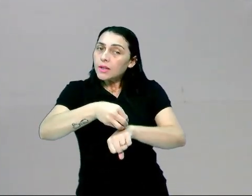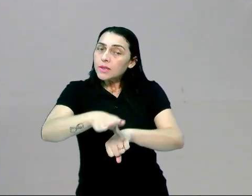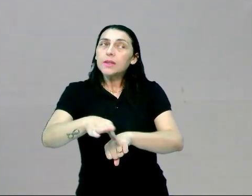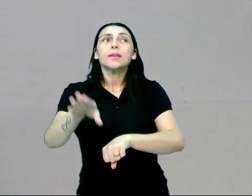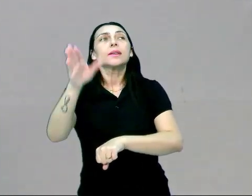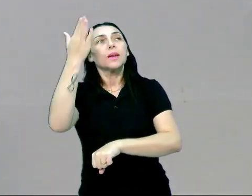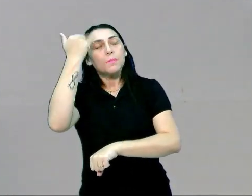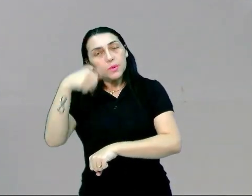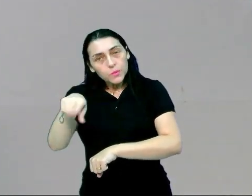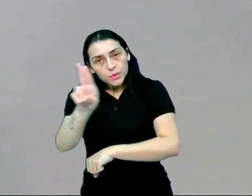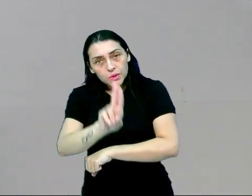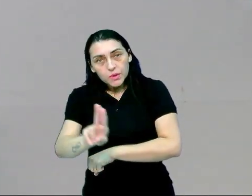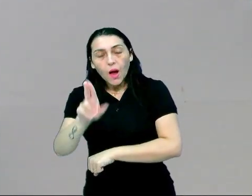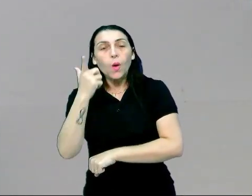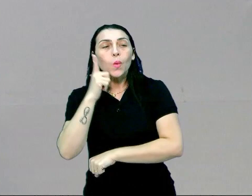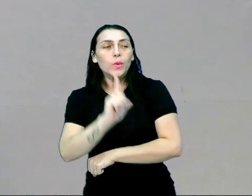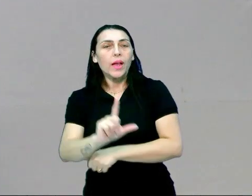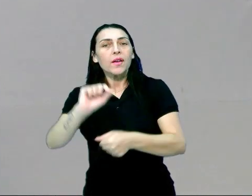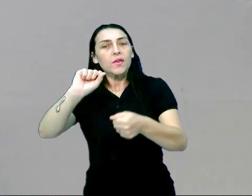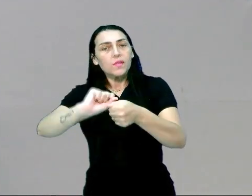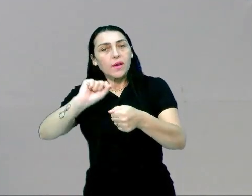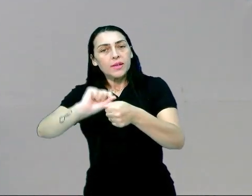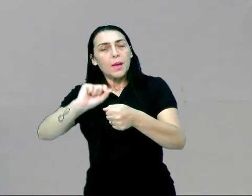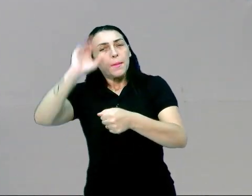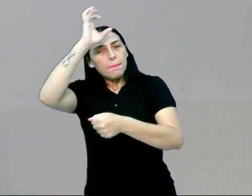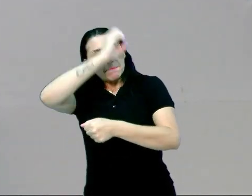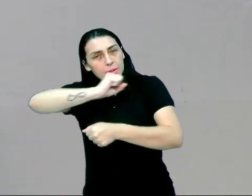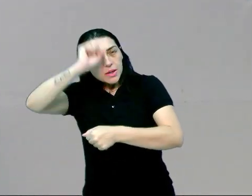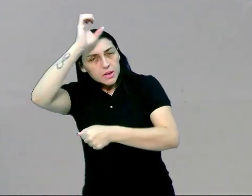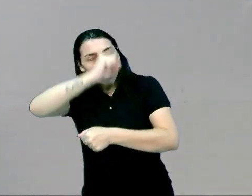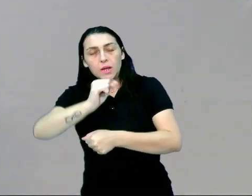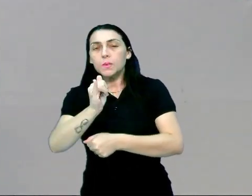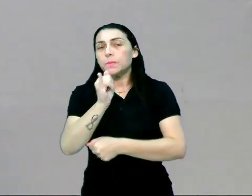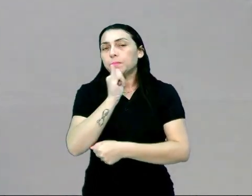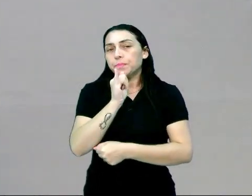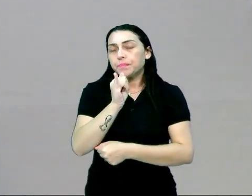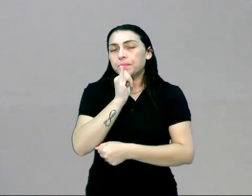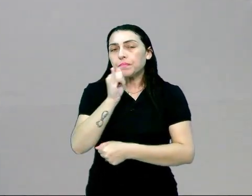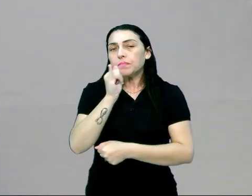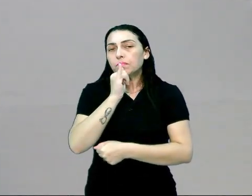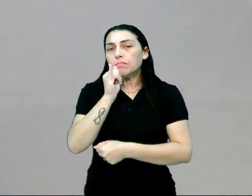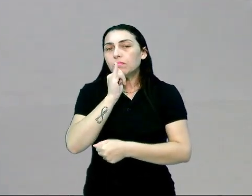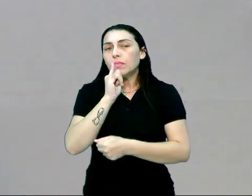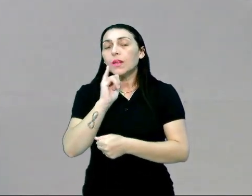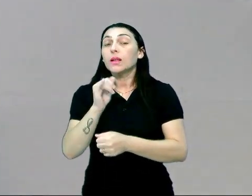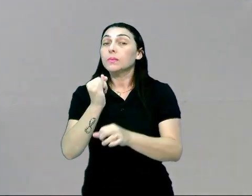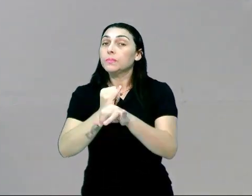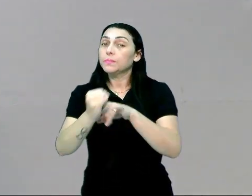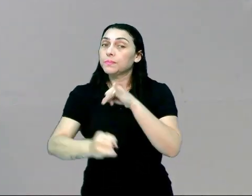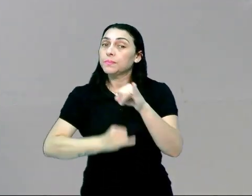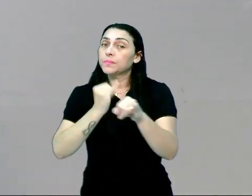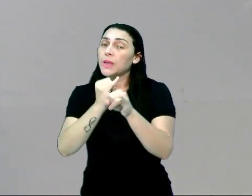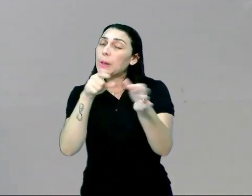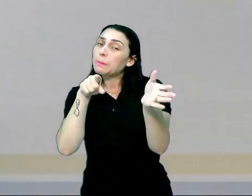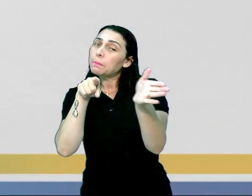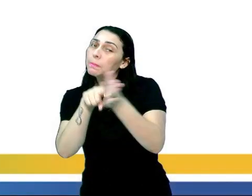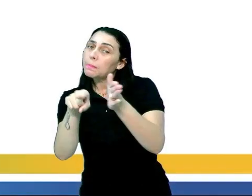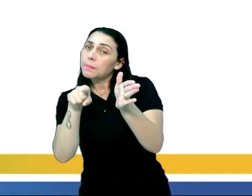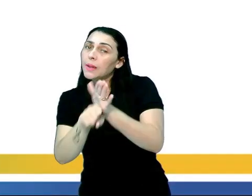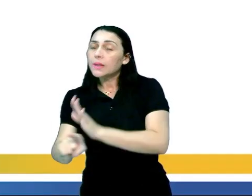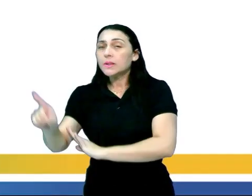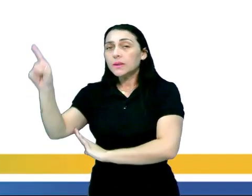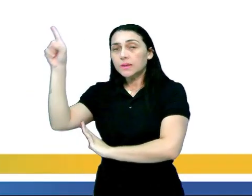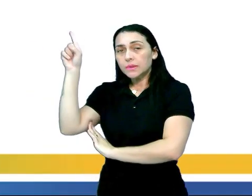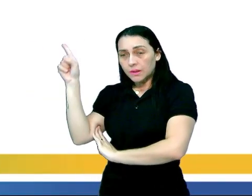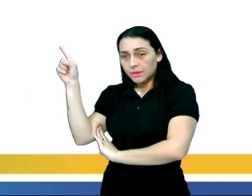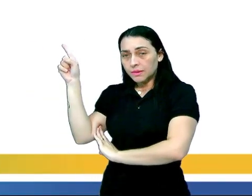utilizar, a gente consegue já fazer esse direcionamento para aprendizado. Por exemplo, é muito corriqueiro na internet perguntinhas como essa